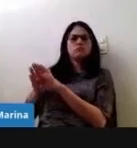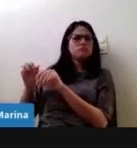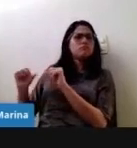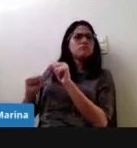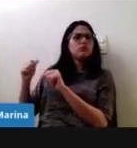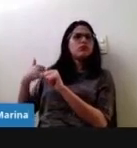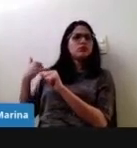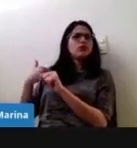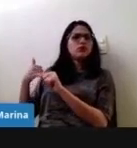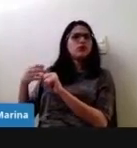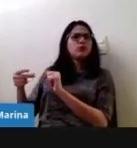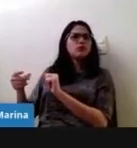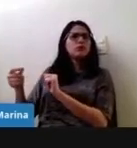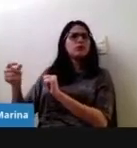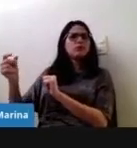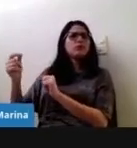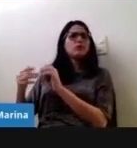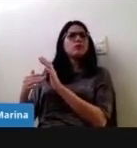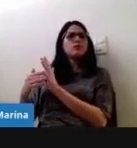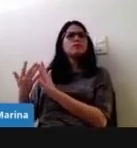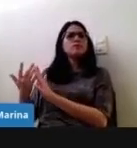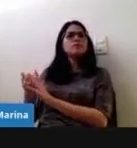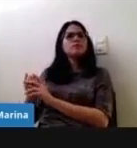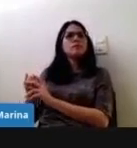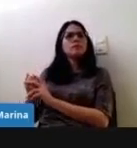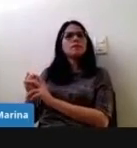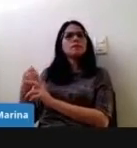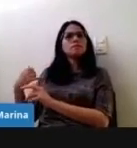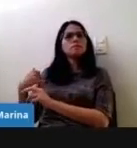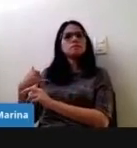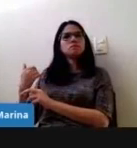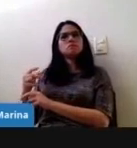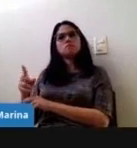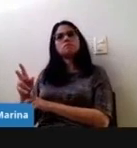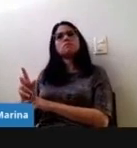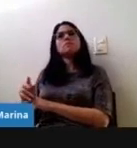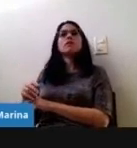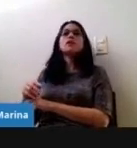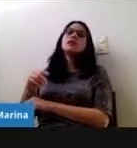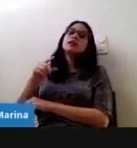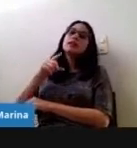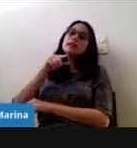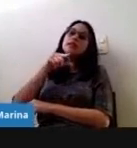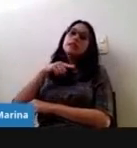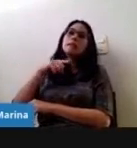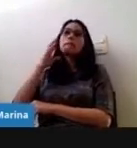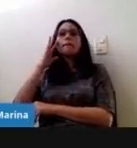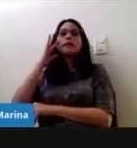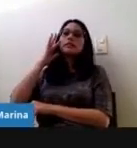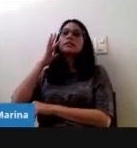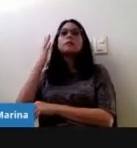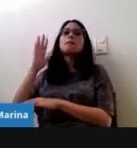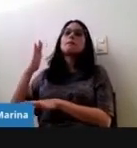mudanças, né, em relação à expectativa de vida, e temos aqui uma previsão de expectativa de